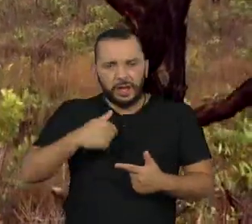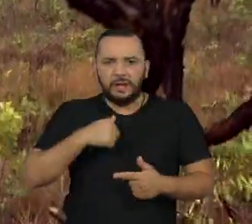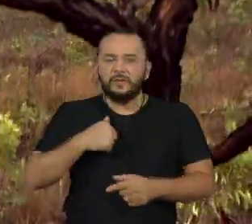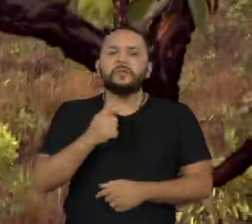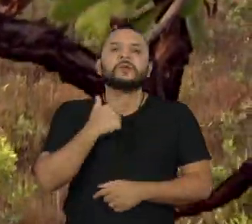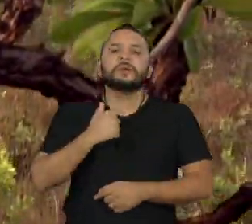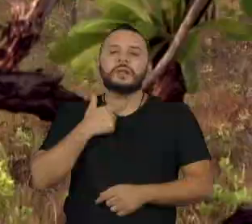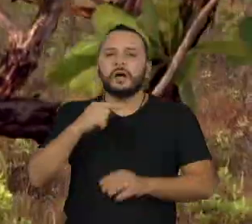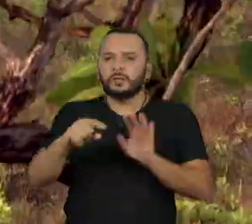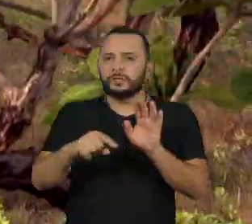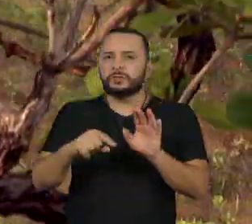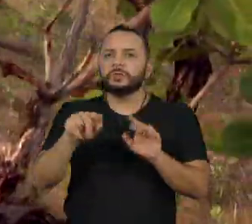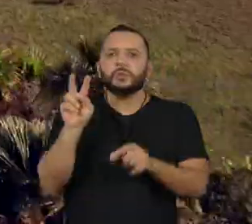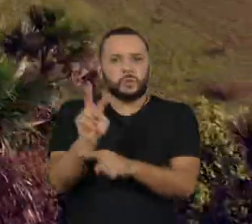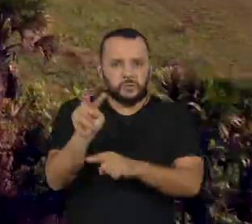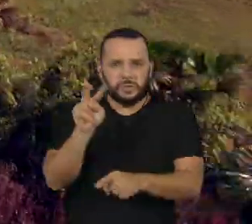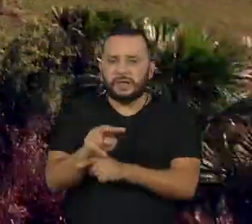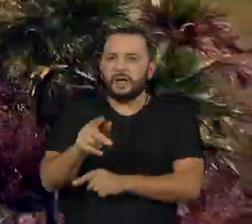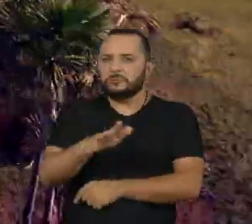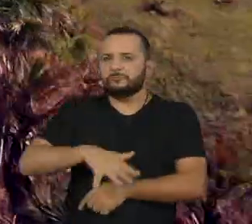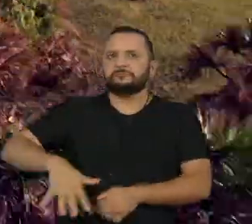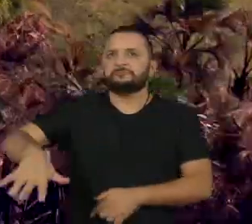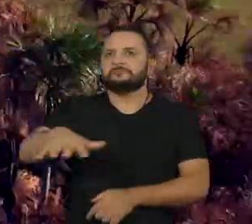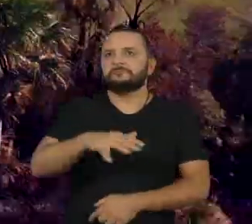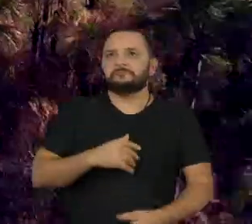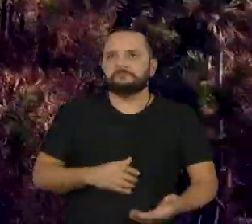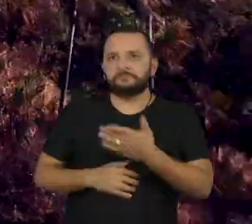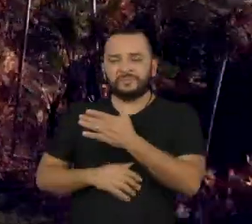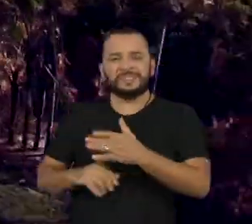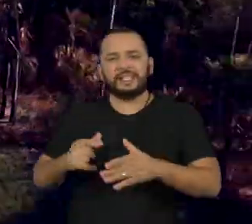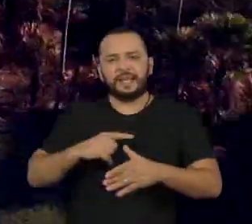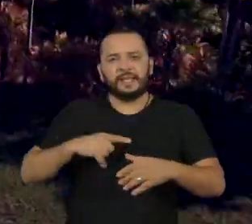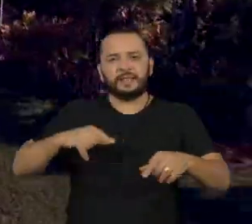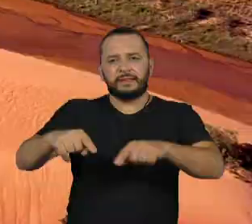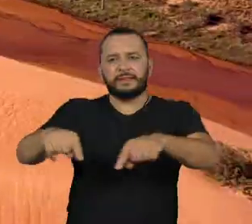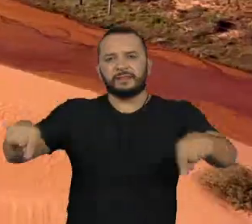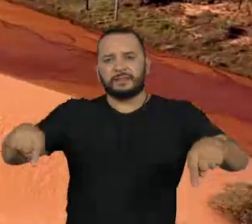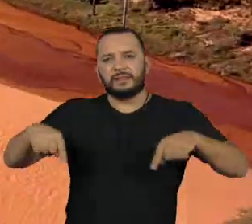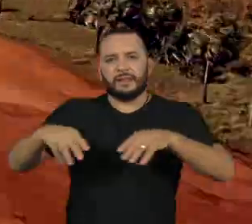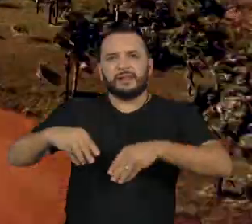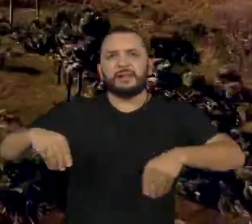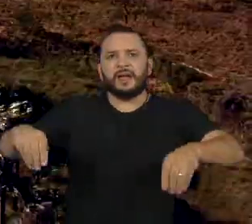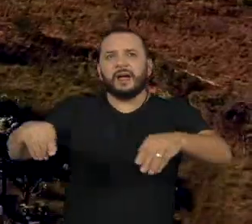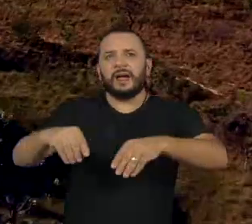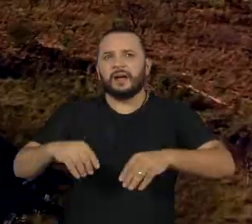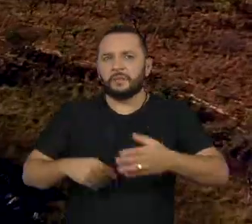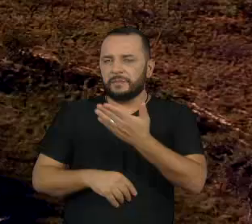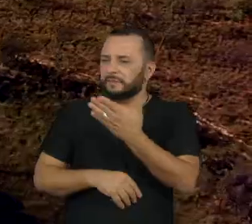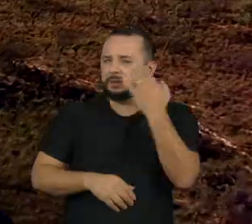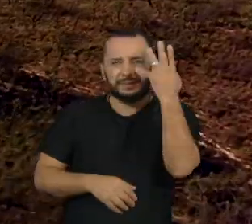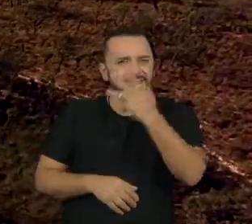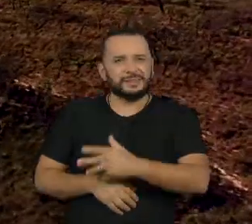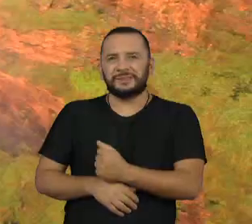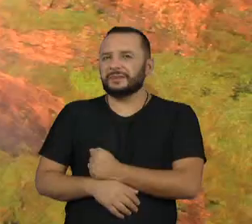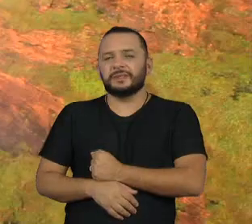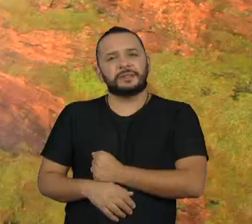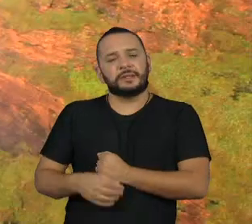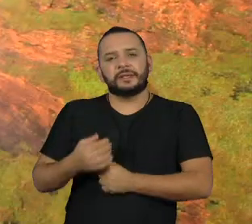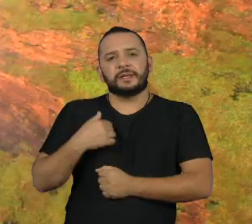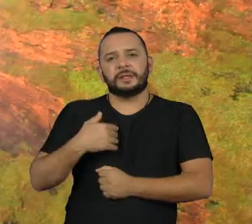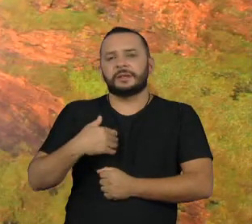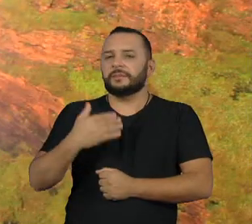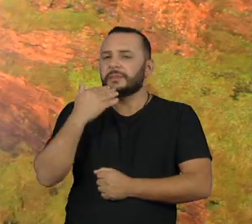vontade. Porque é uma região que tem muita terra, mas que está em poucas mãos. Eu peço a Deus e